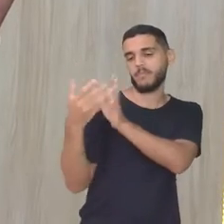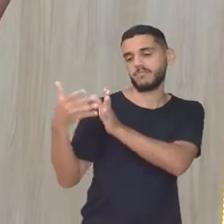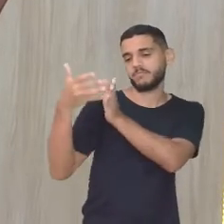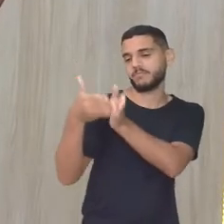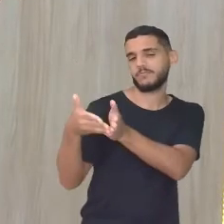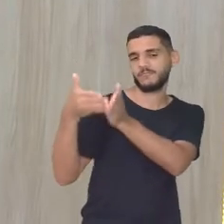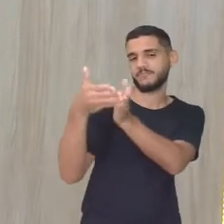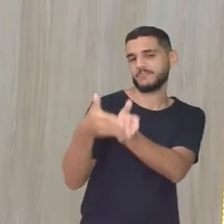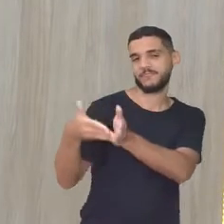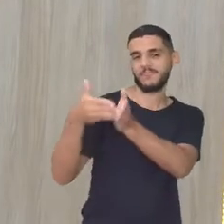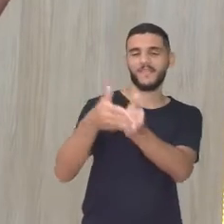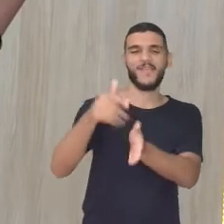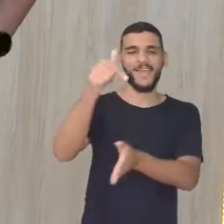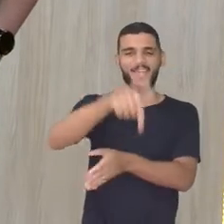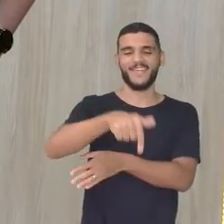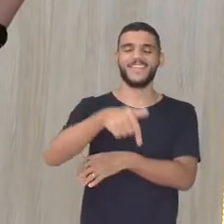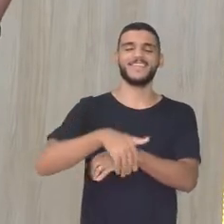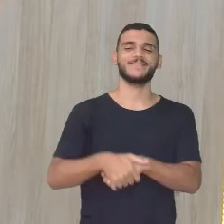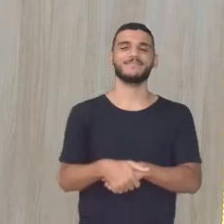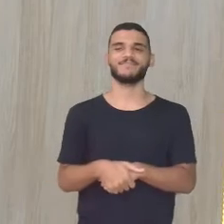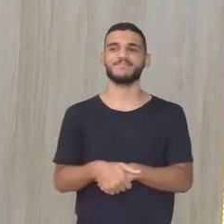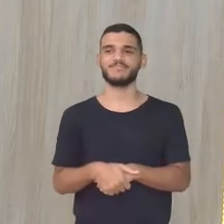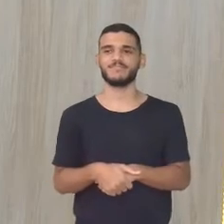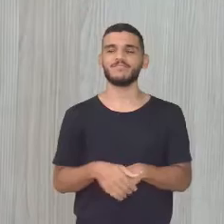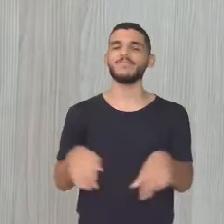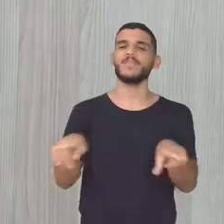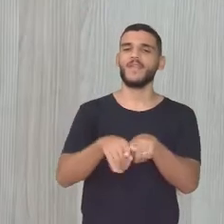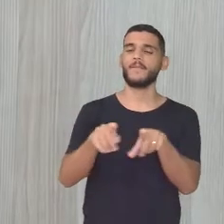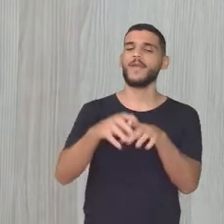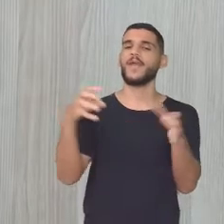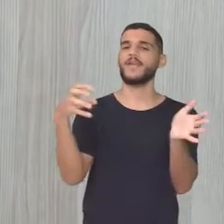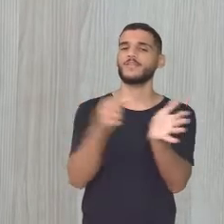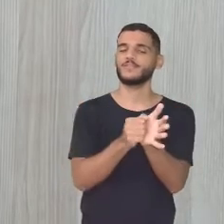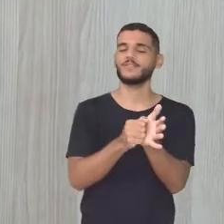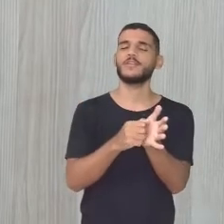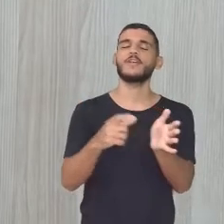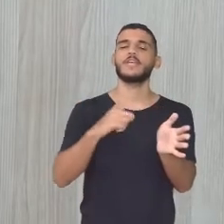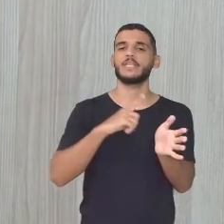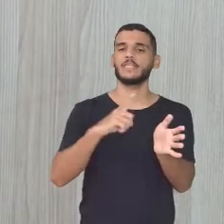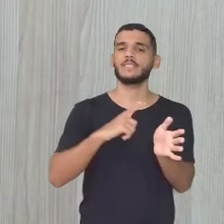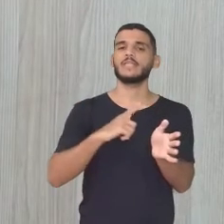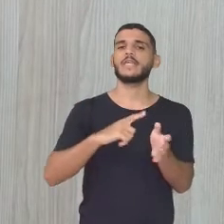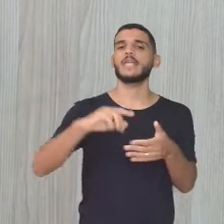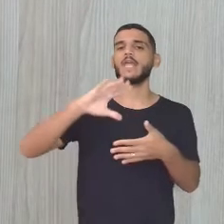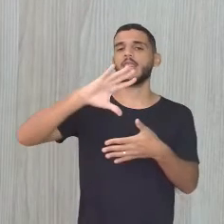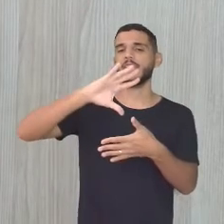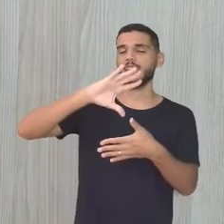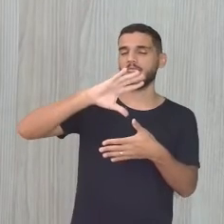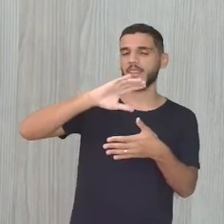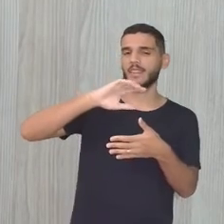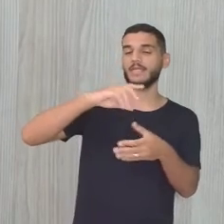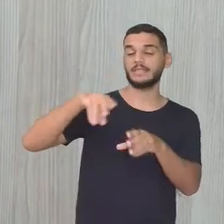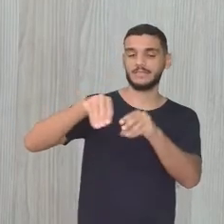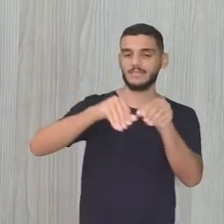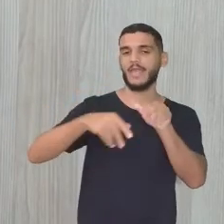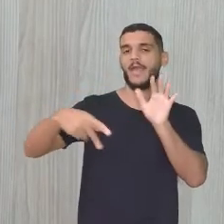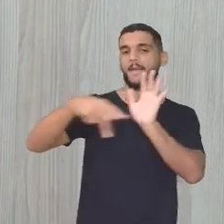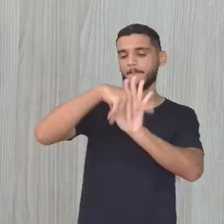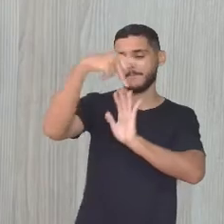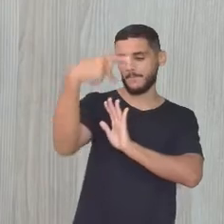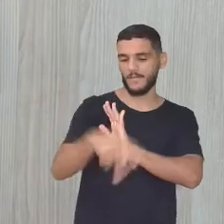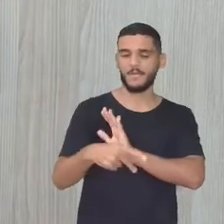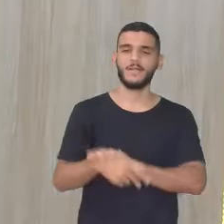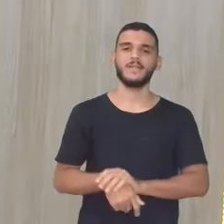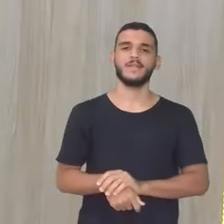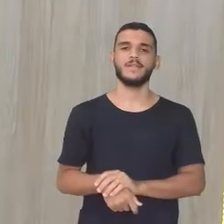Nau Capitânia. E ele até registrou, viu, que tinham territórios pro lado de cá, onde é o Cristóvão. Brasil. Na